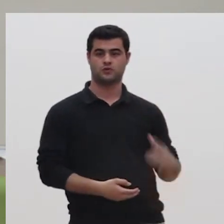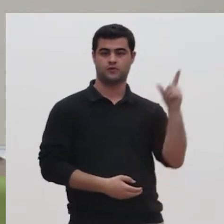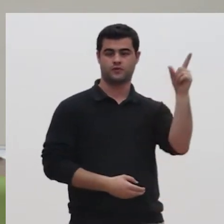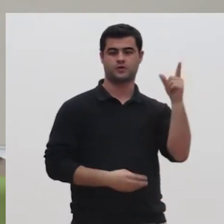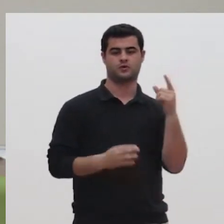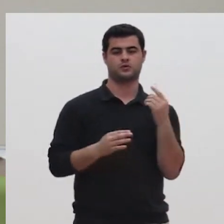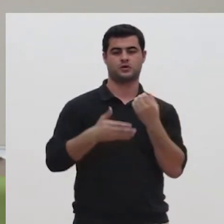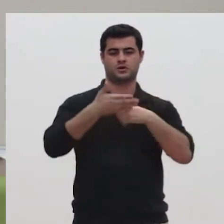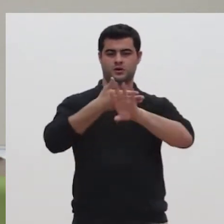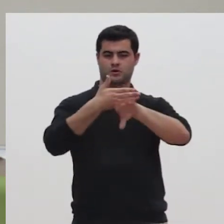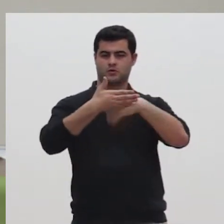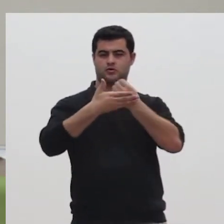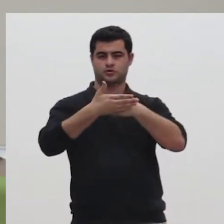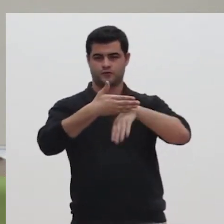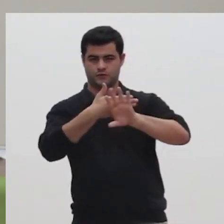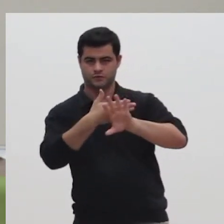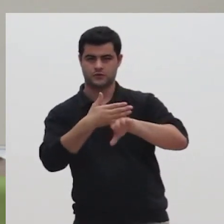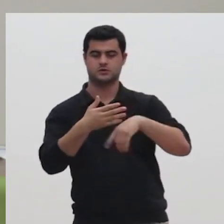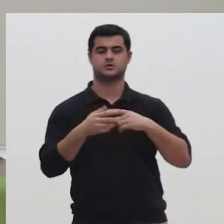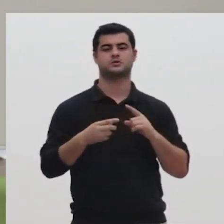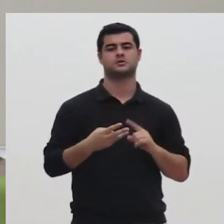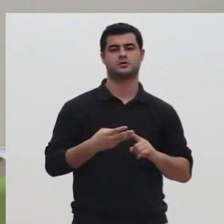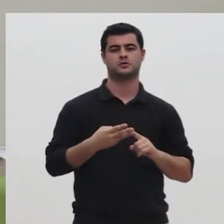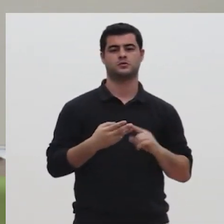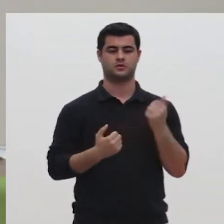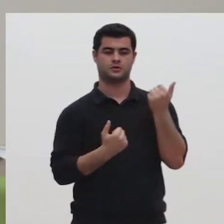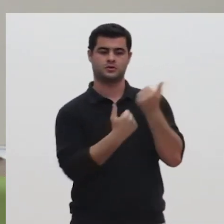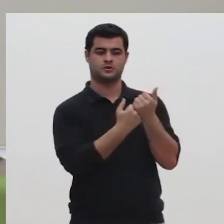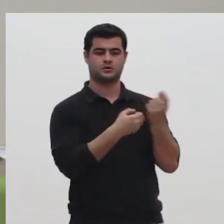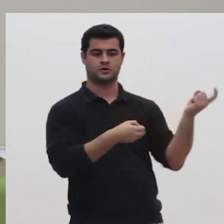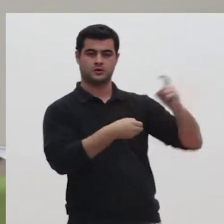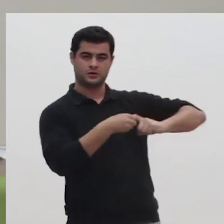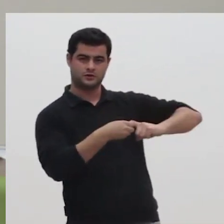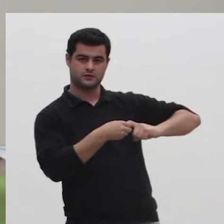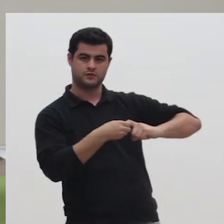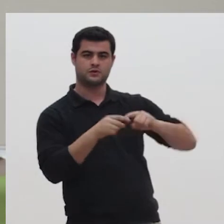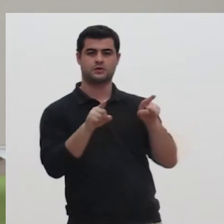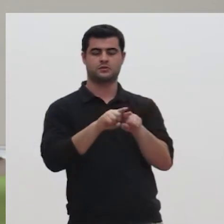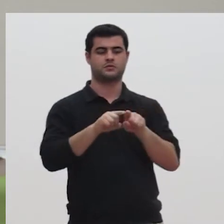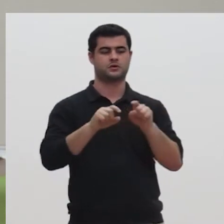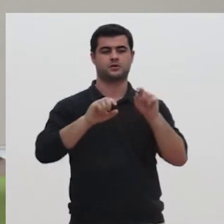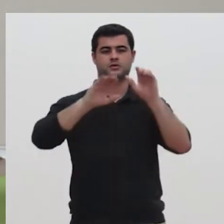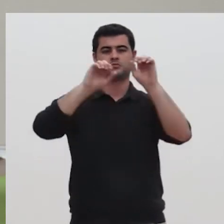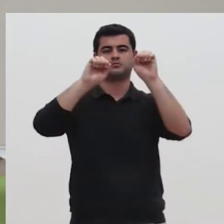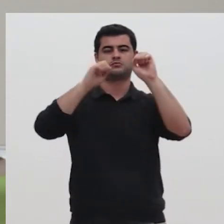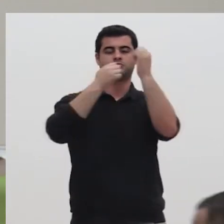informação, terceirização, terceiro setor e transparência.